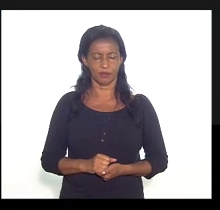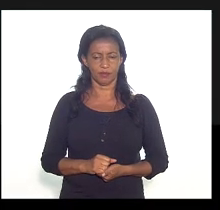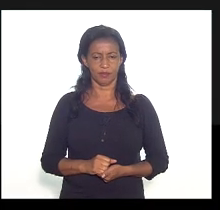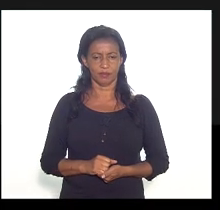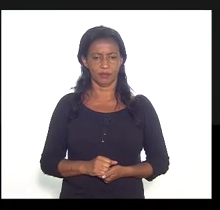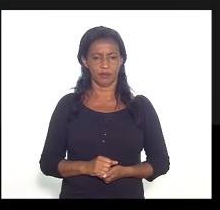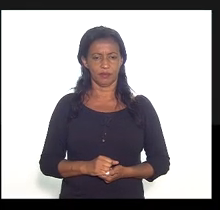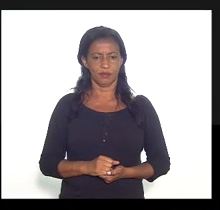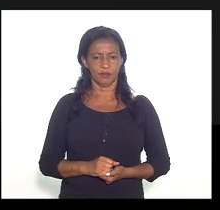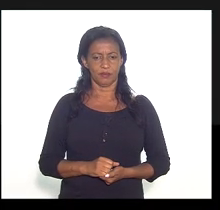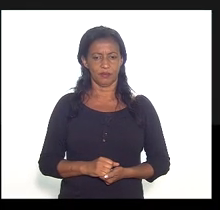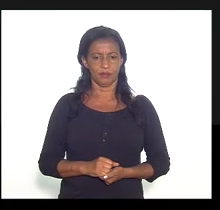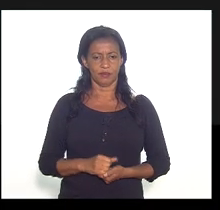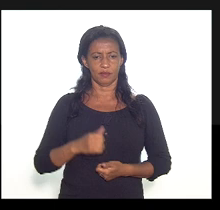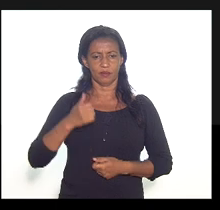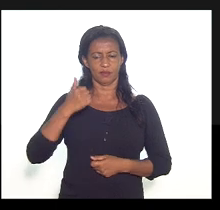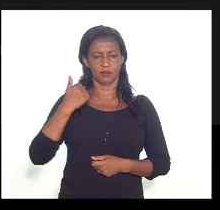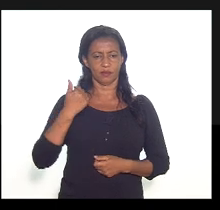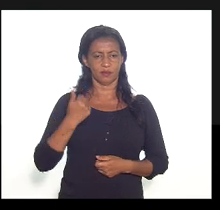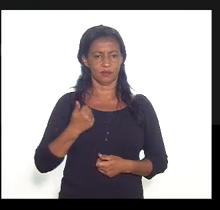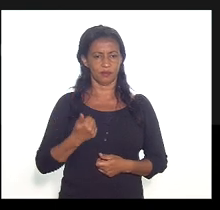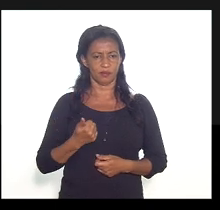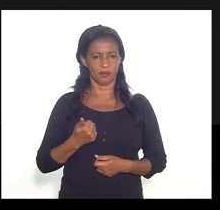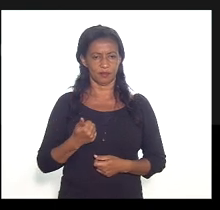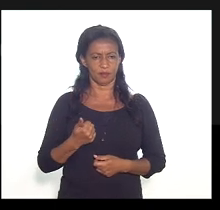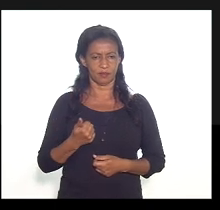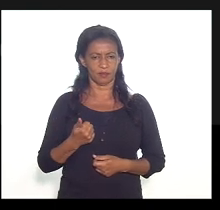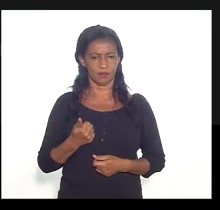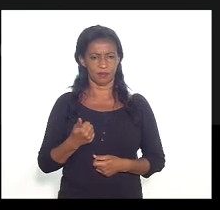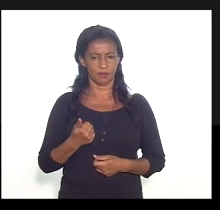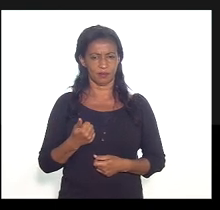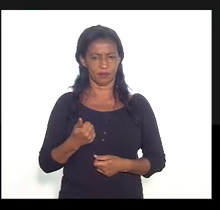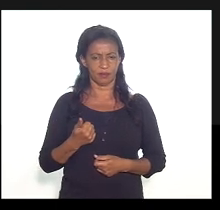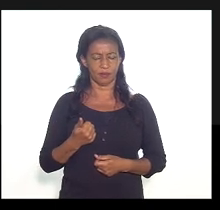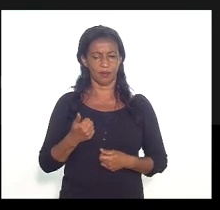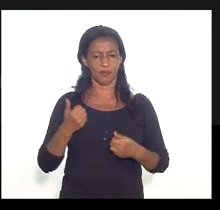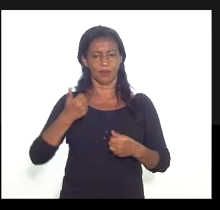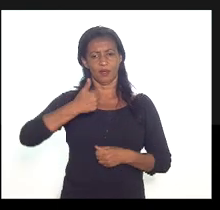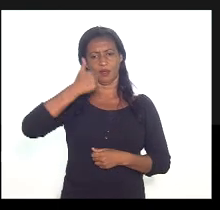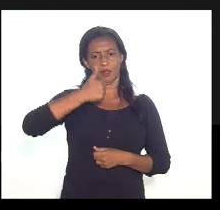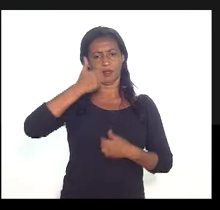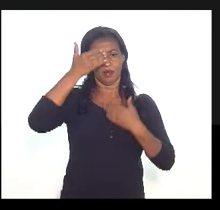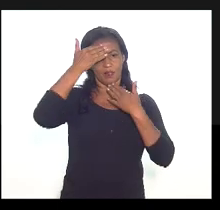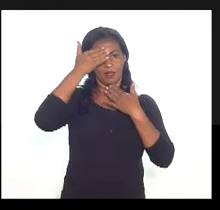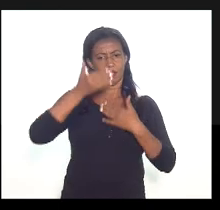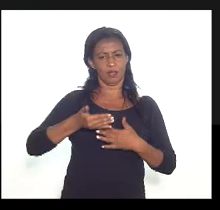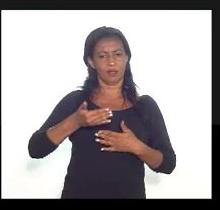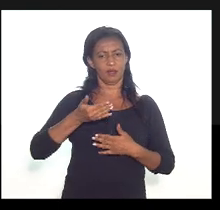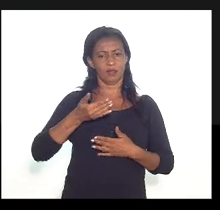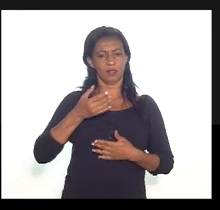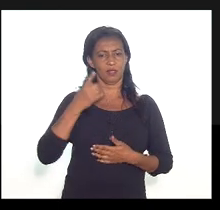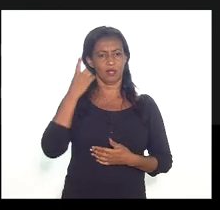Pessoal, primeiramente deputado eu gostaria Moraes, de agradecer ao deputado Márcio Pacheco.